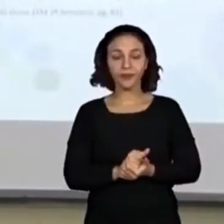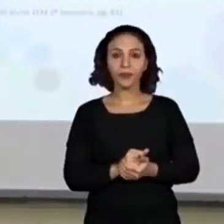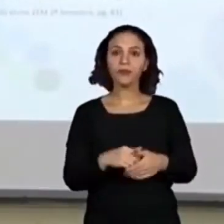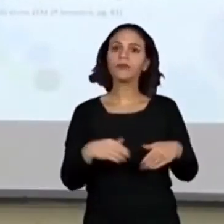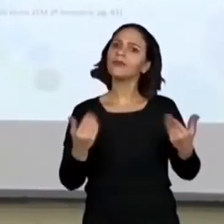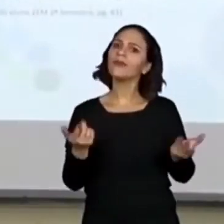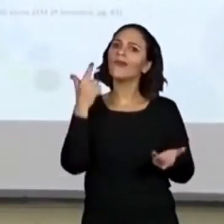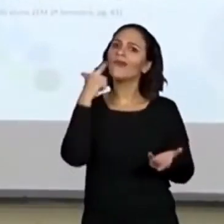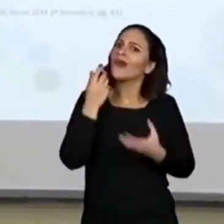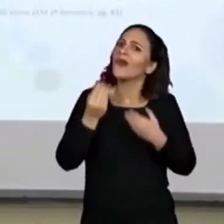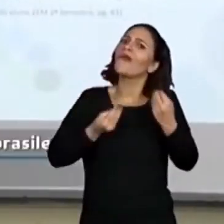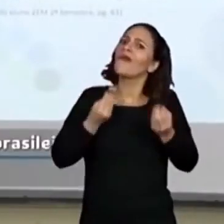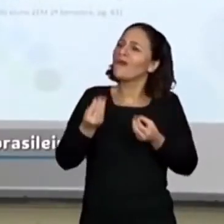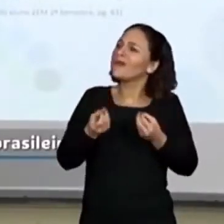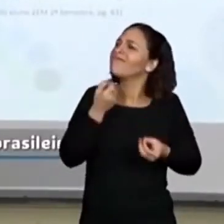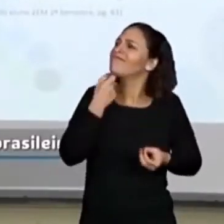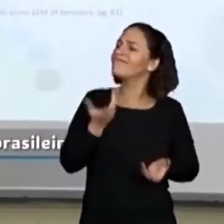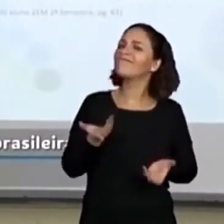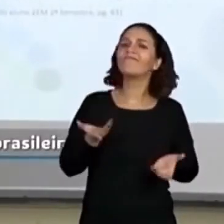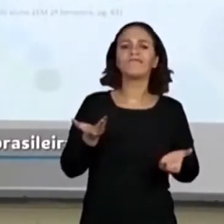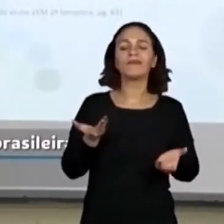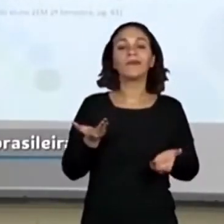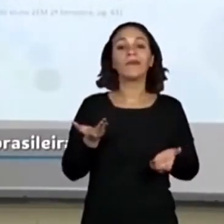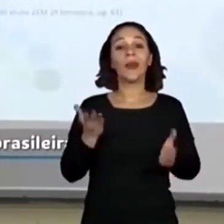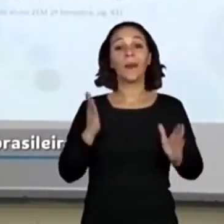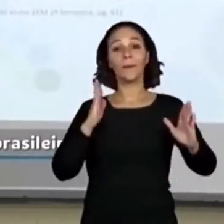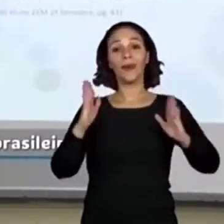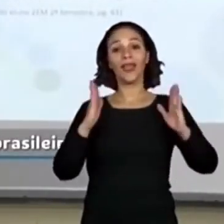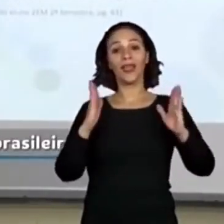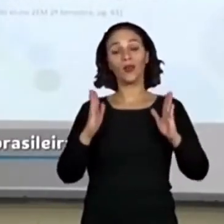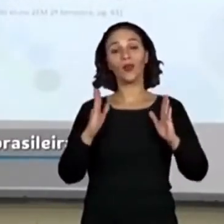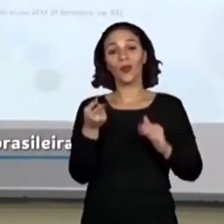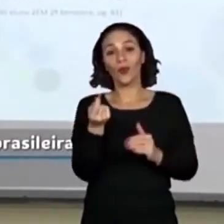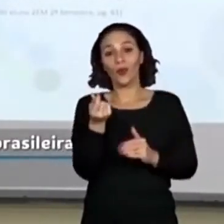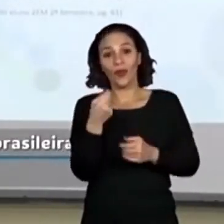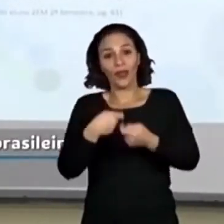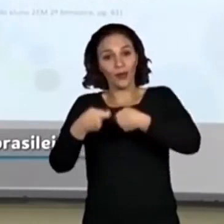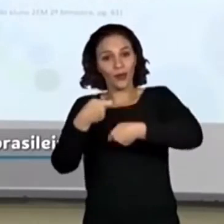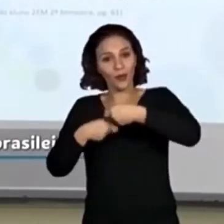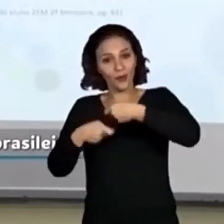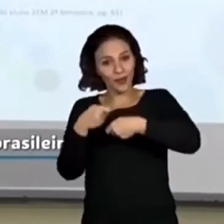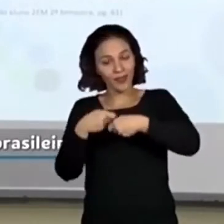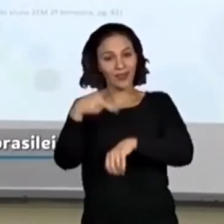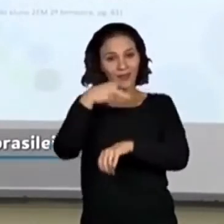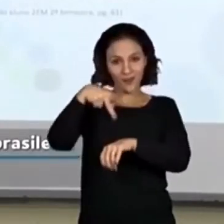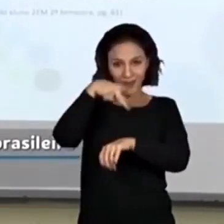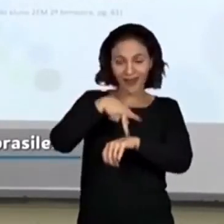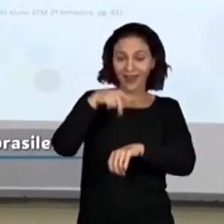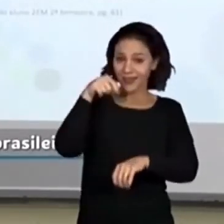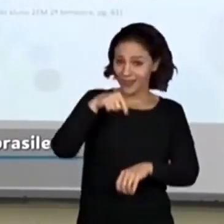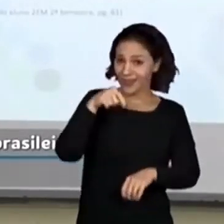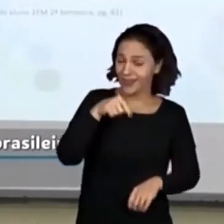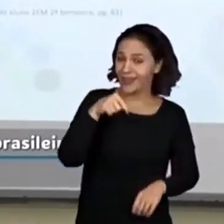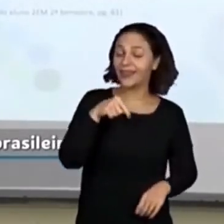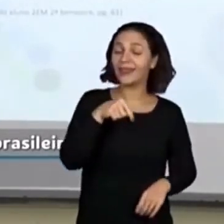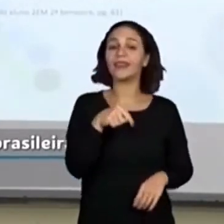coisas funcionam, né? O momento econômico do país, ele estava